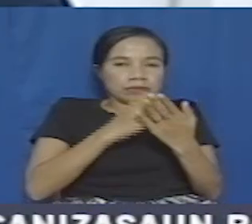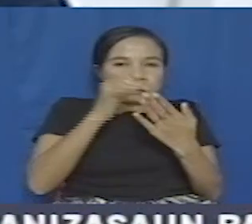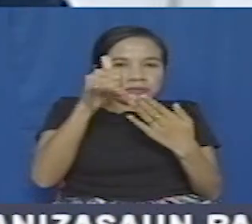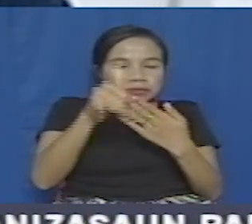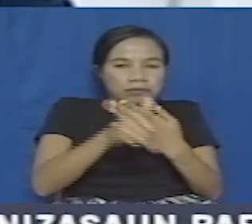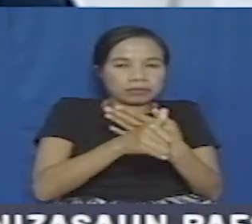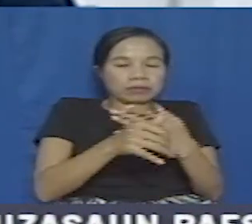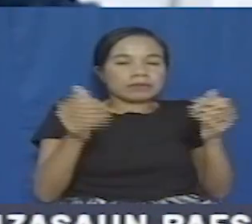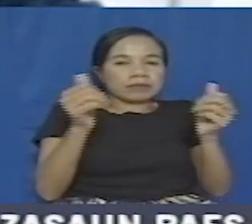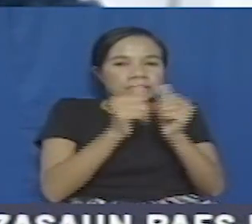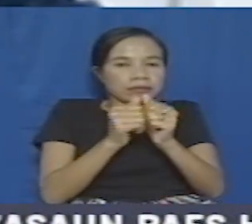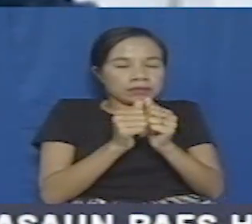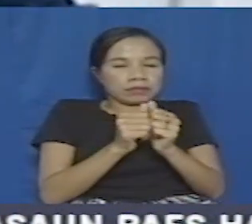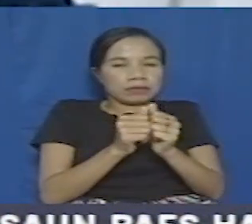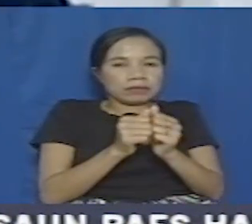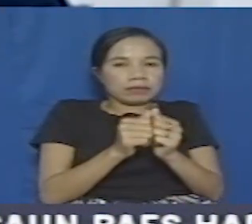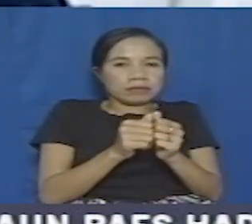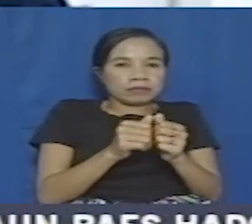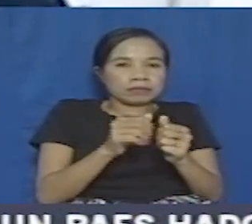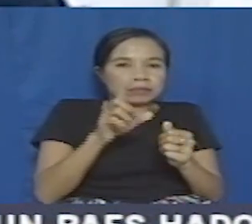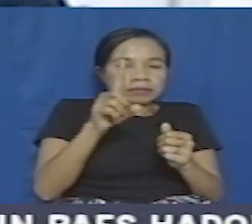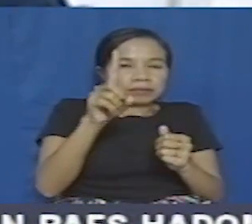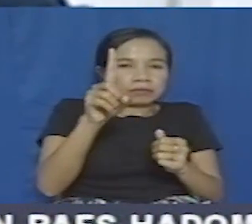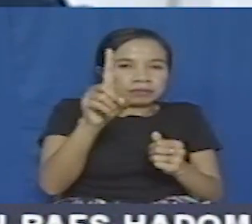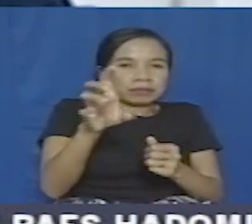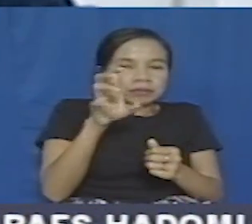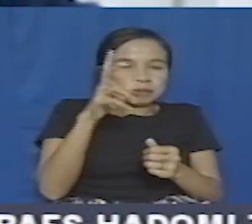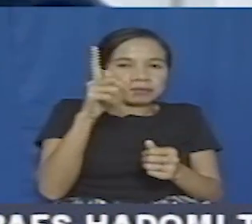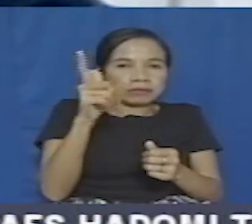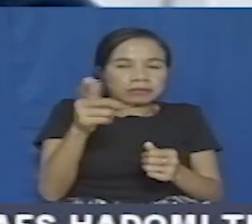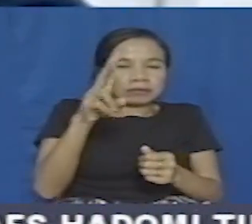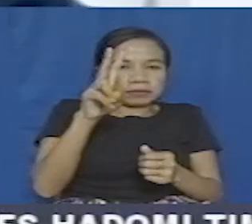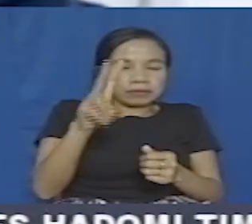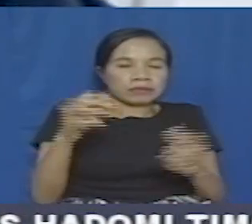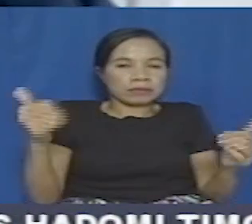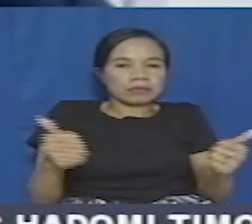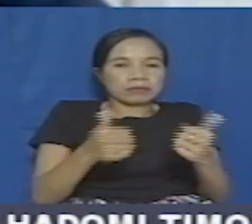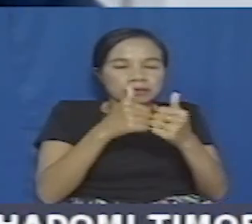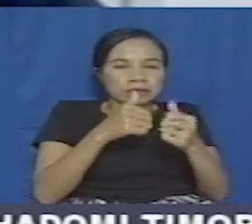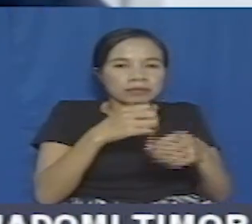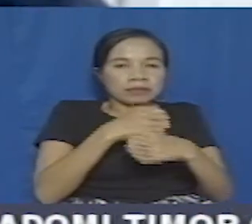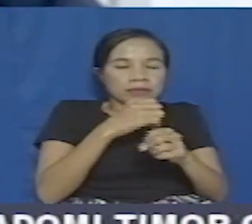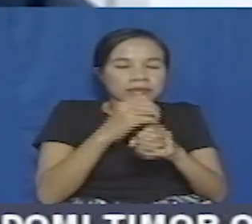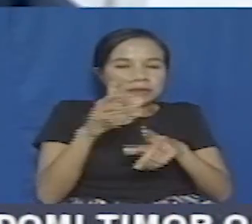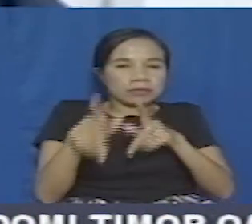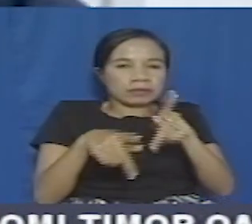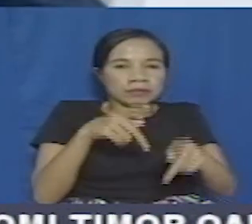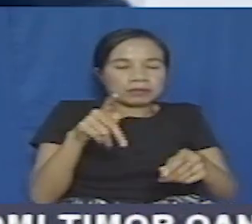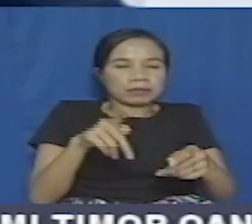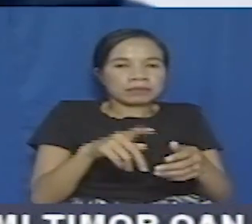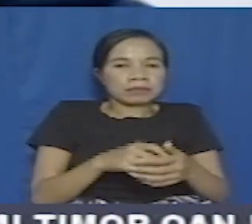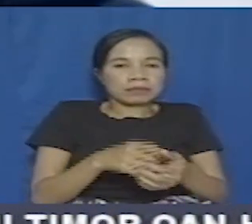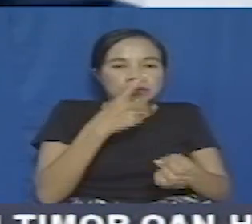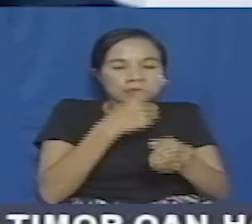laran hamutu 122 accidentes total neve causa ema ma